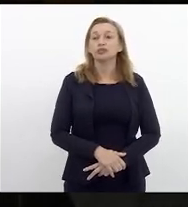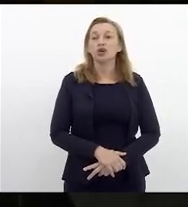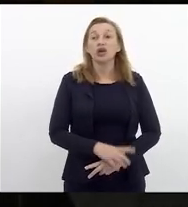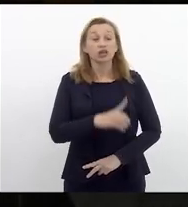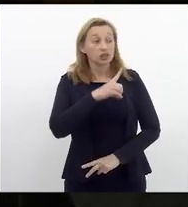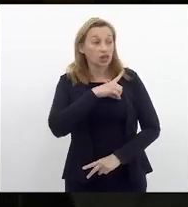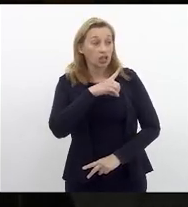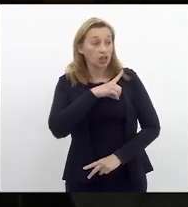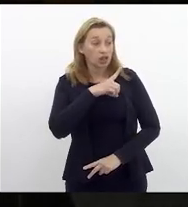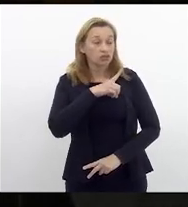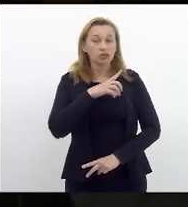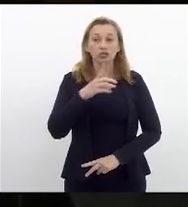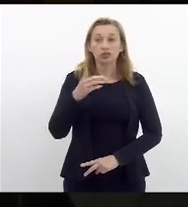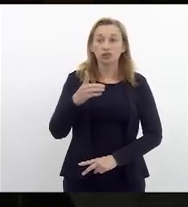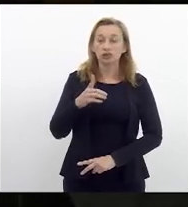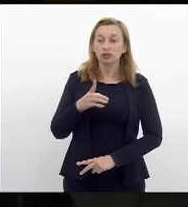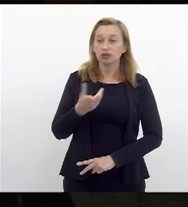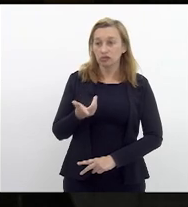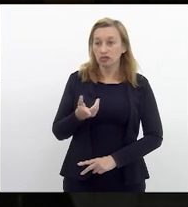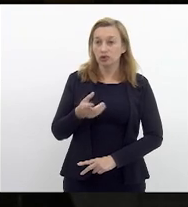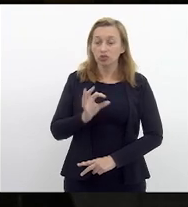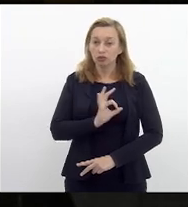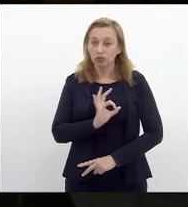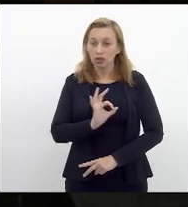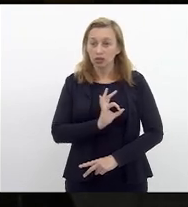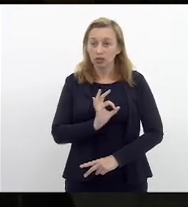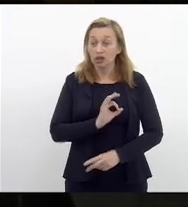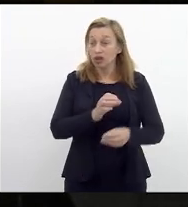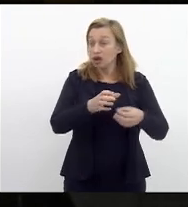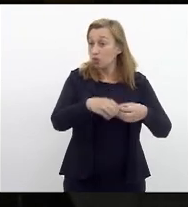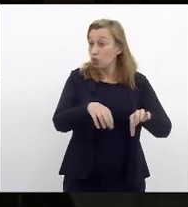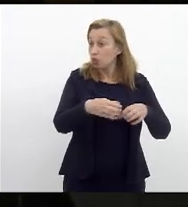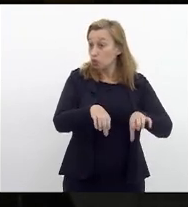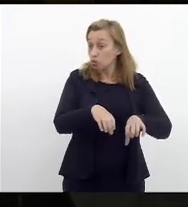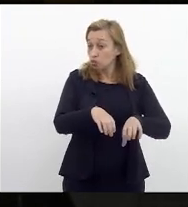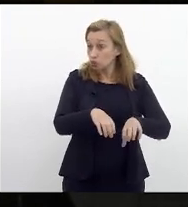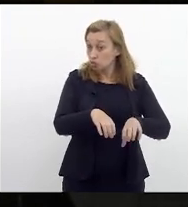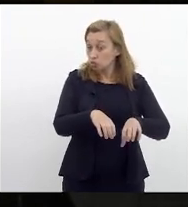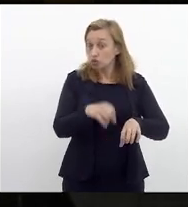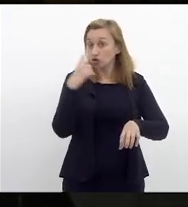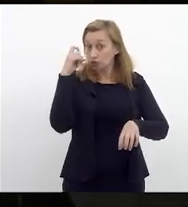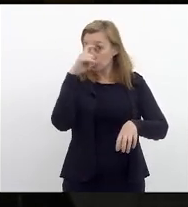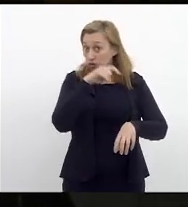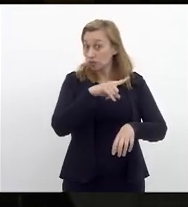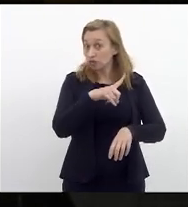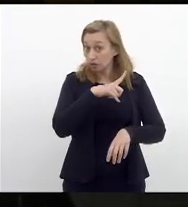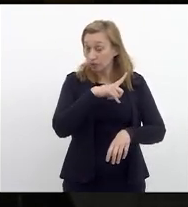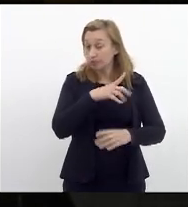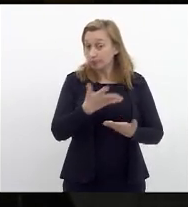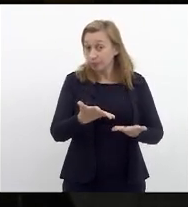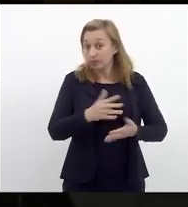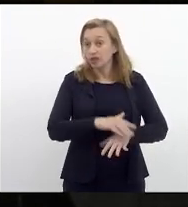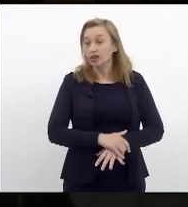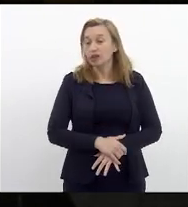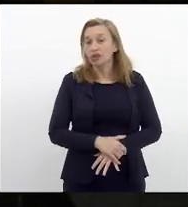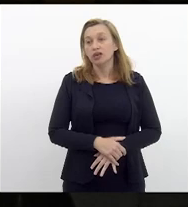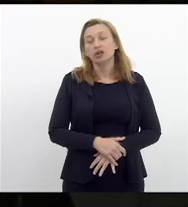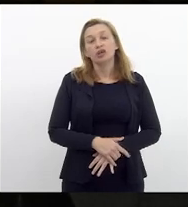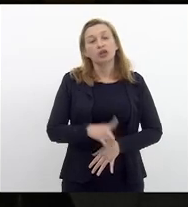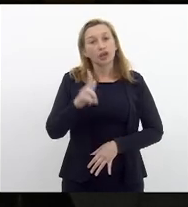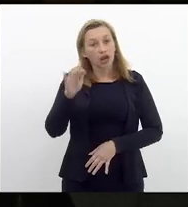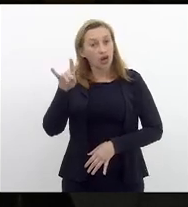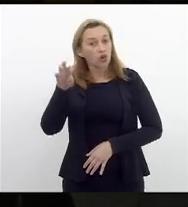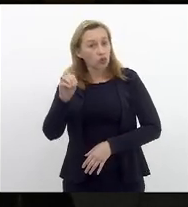Delegado de polícia é um cargo de concurso, concurso duro e difícil, que